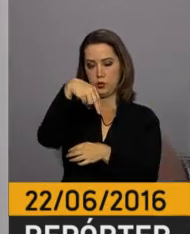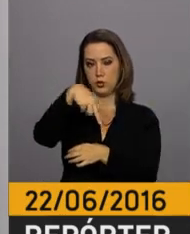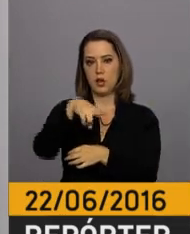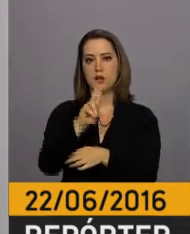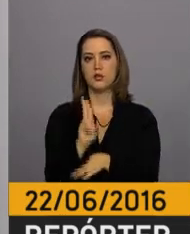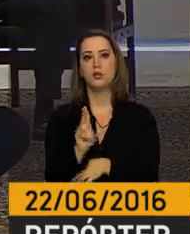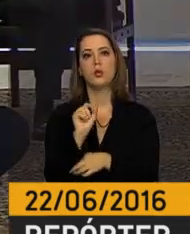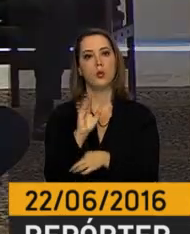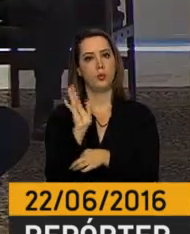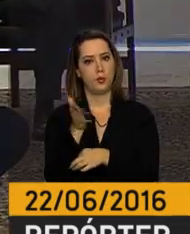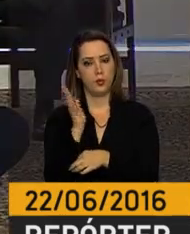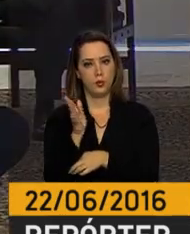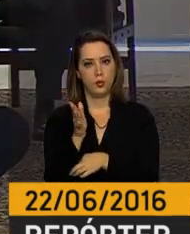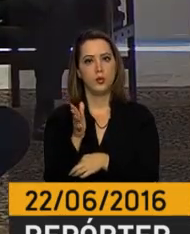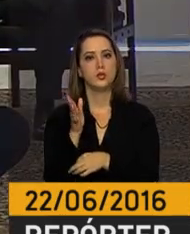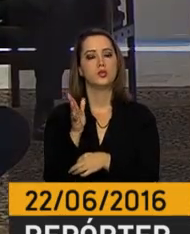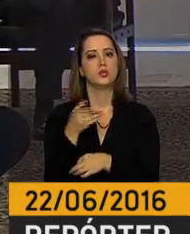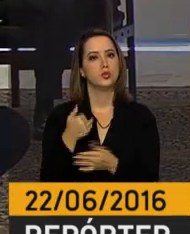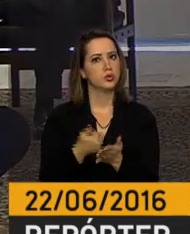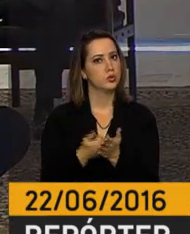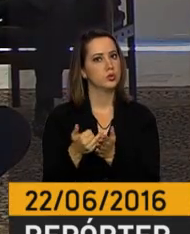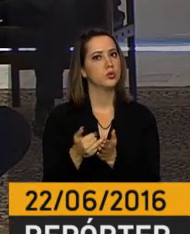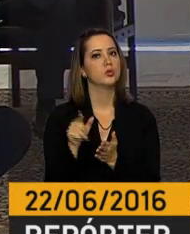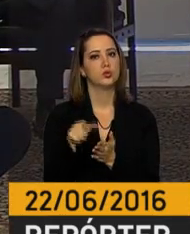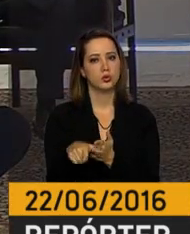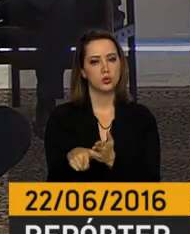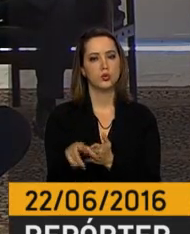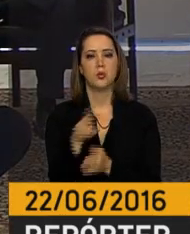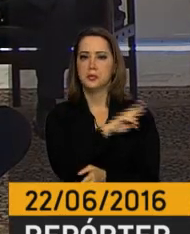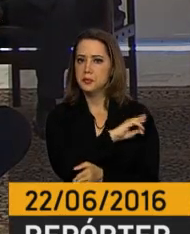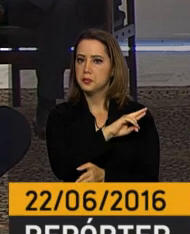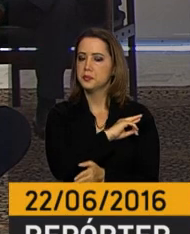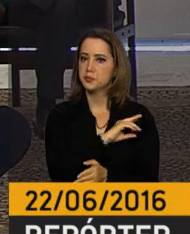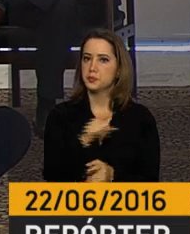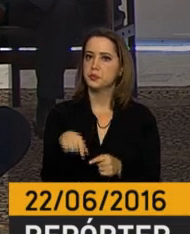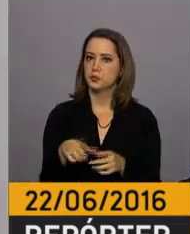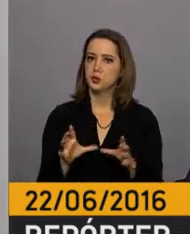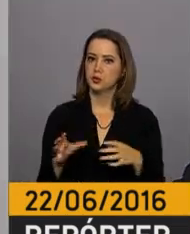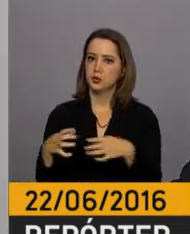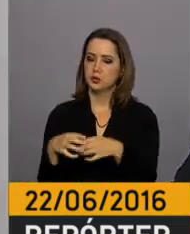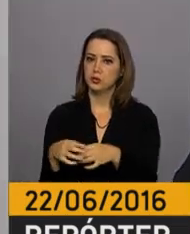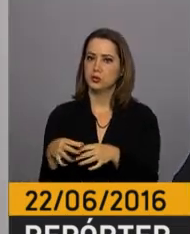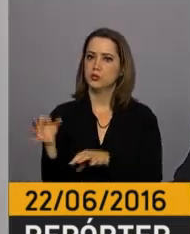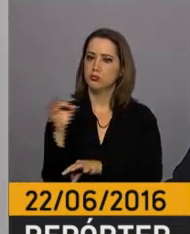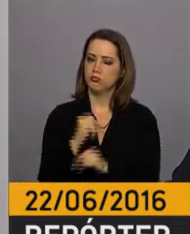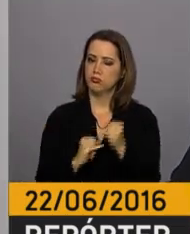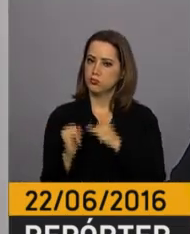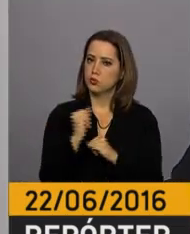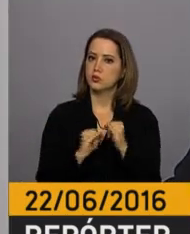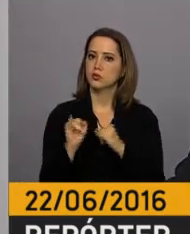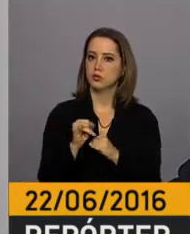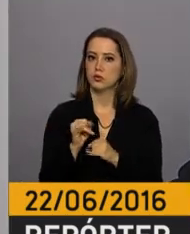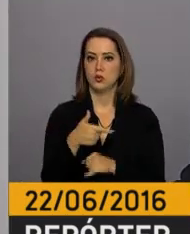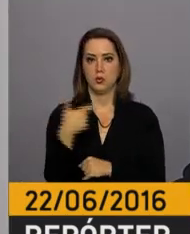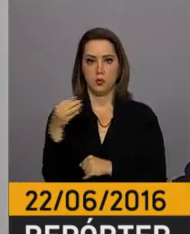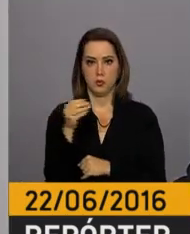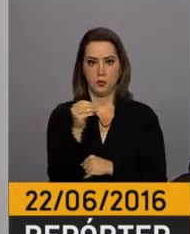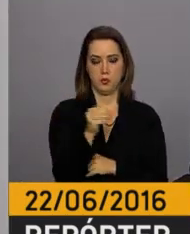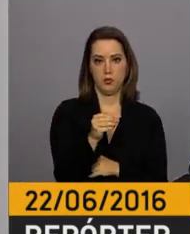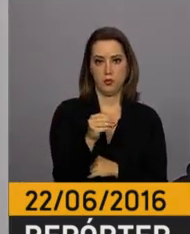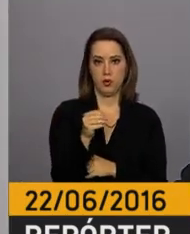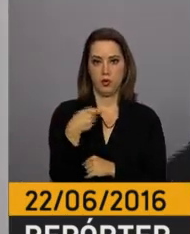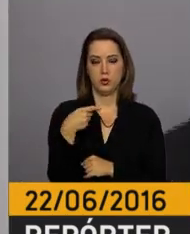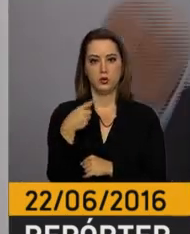já cedeu ao nosso convite de continuar cumprindo esse papel para desenvolver mais de 200 indicadores